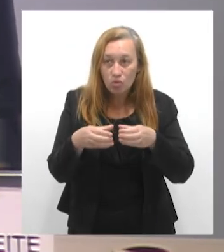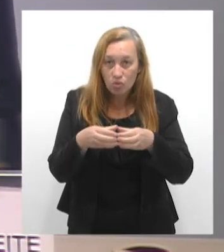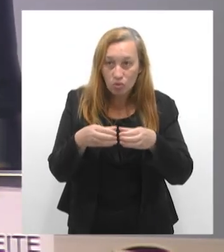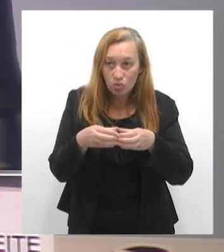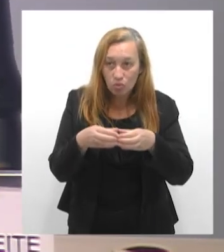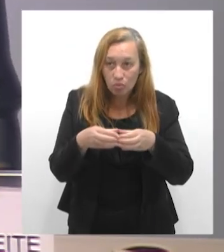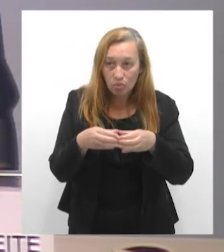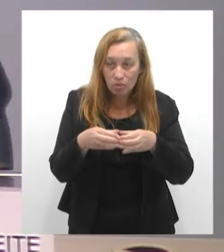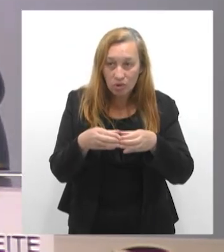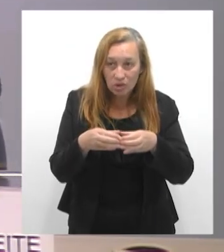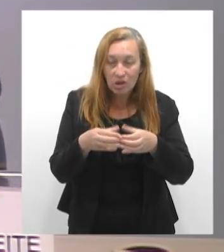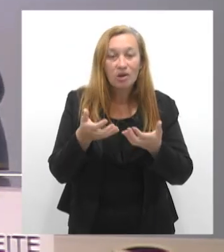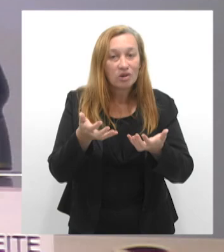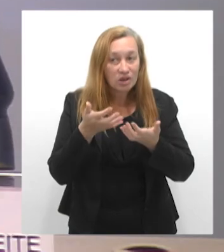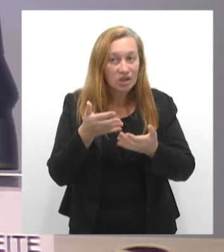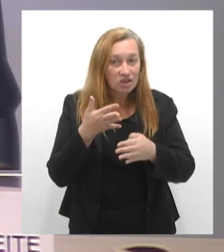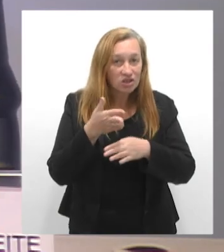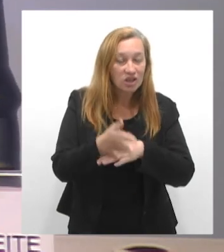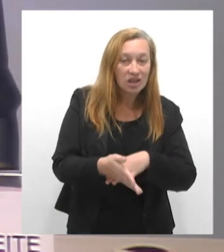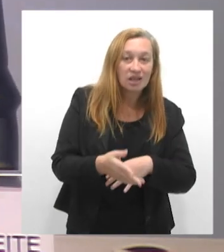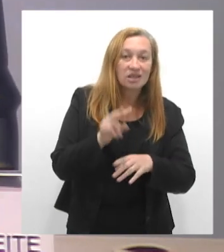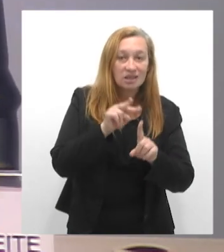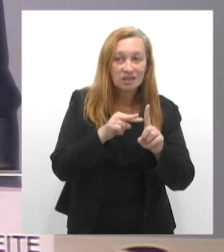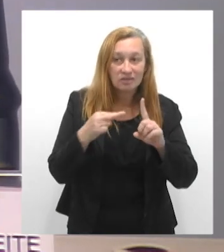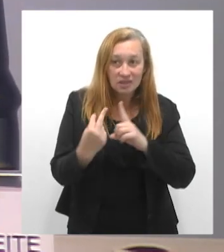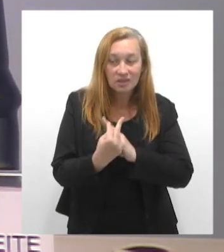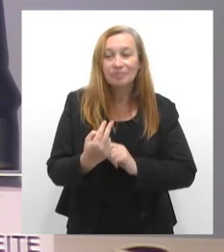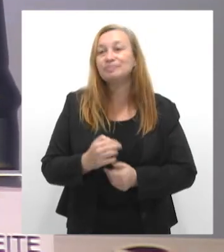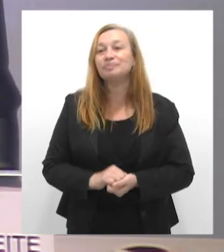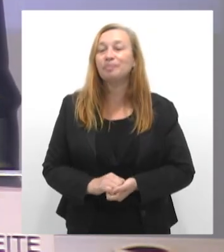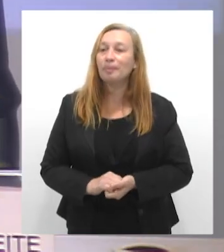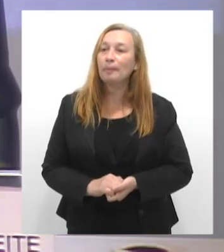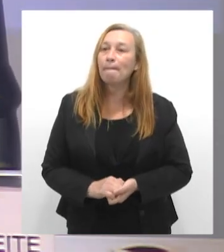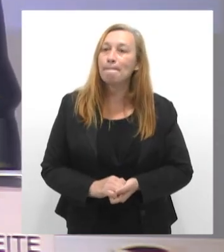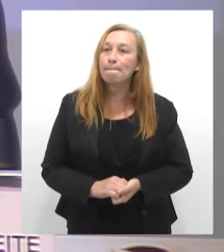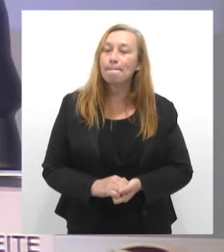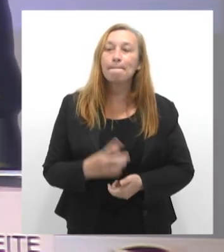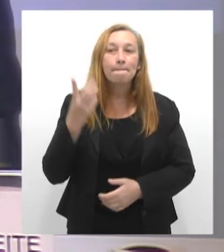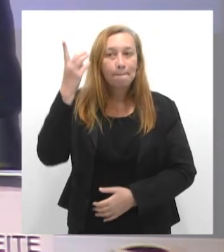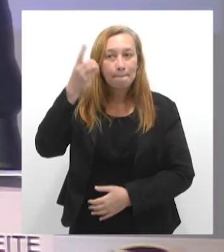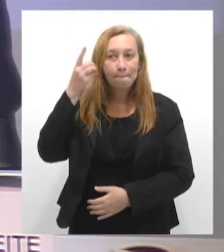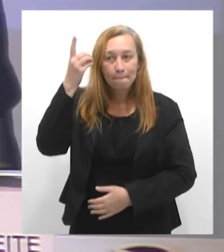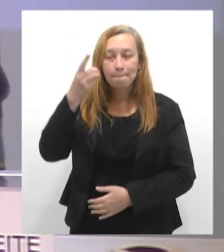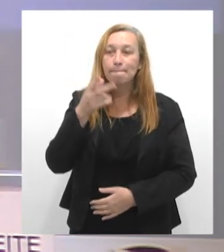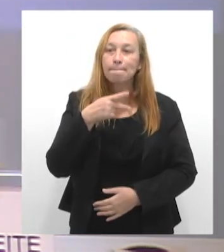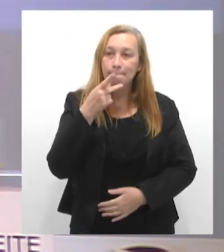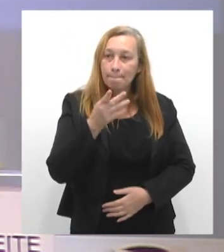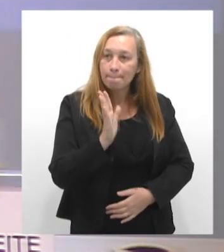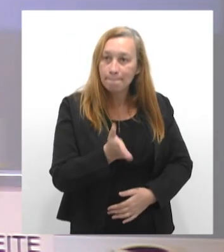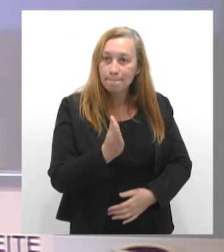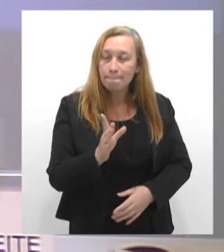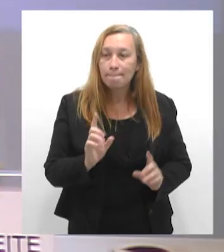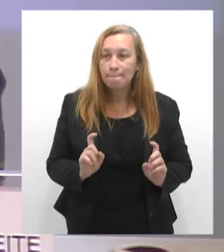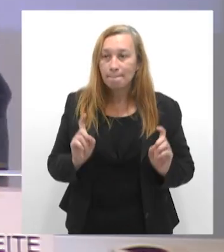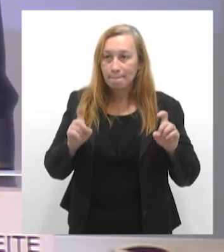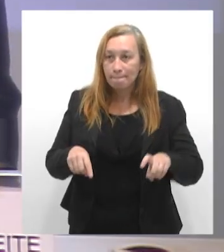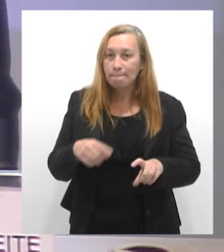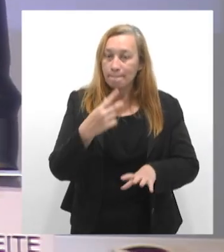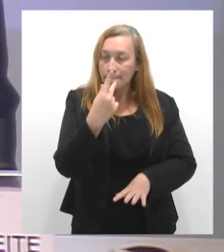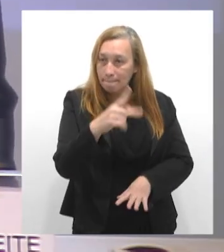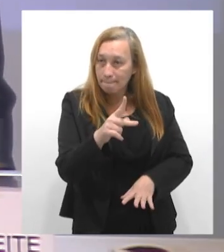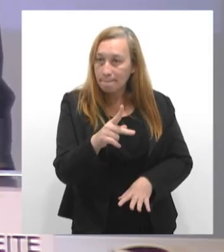e aí eu queria chegar nesse ponto. O deputado mencionou o gabinete, muito